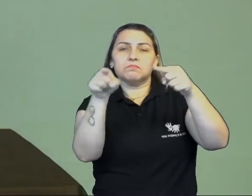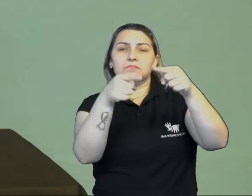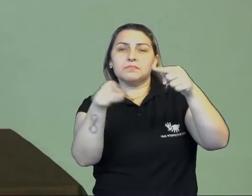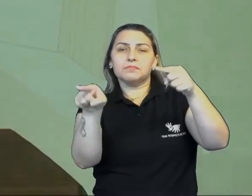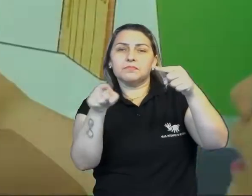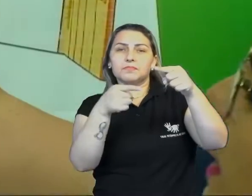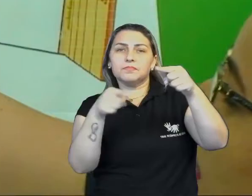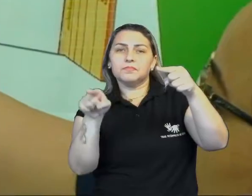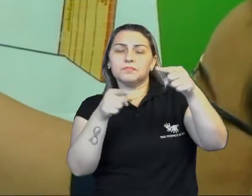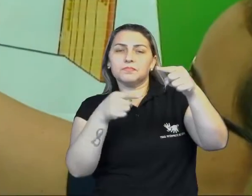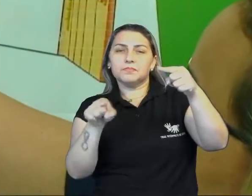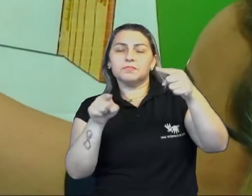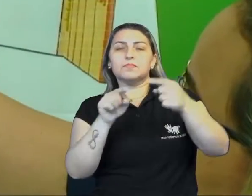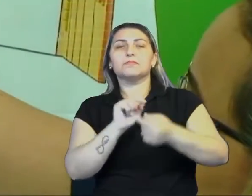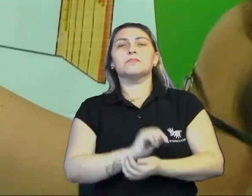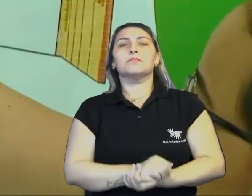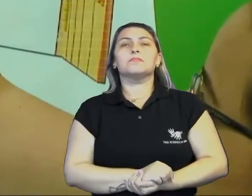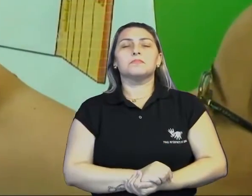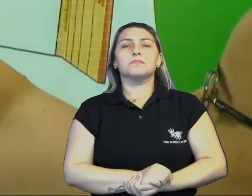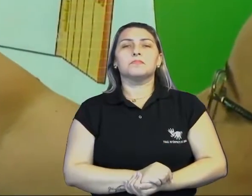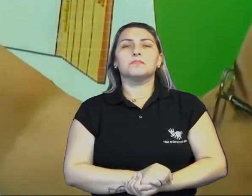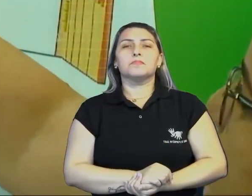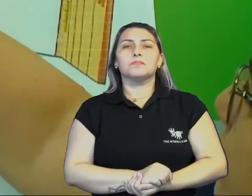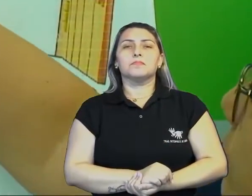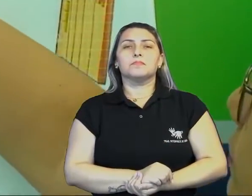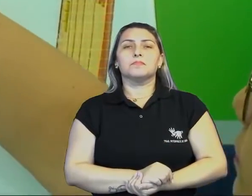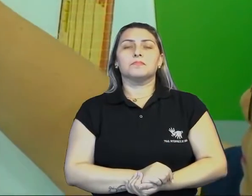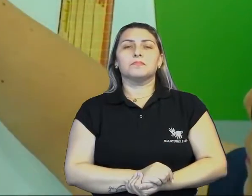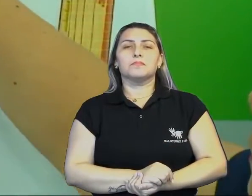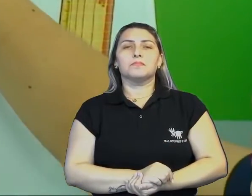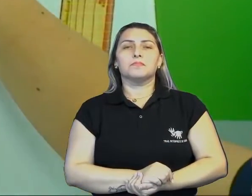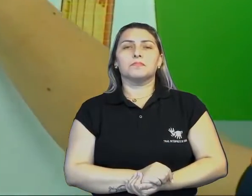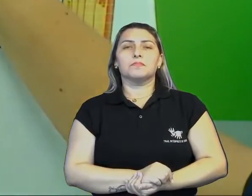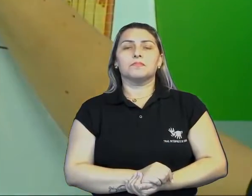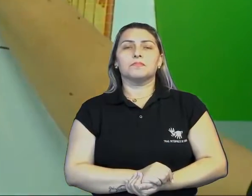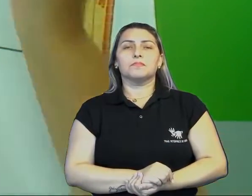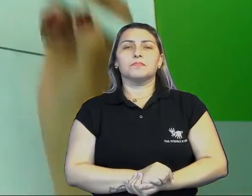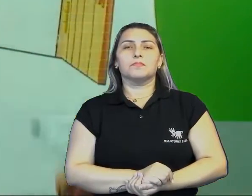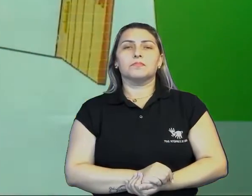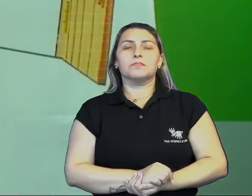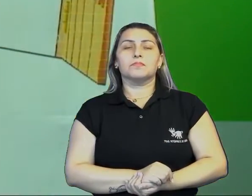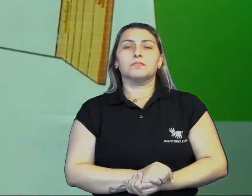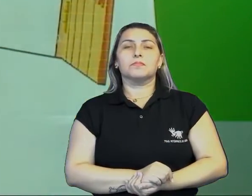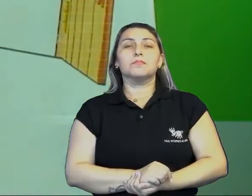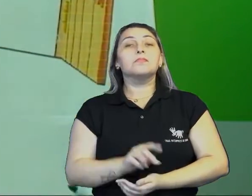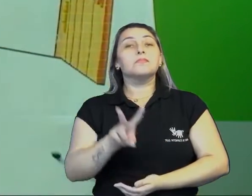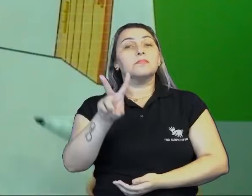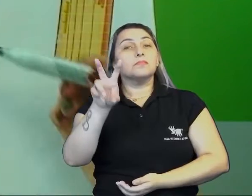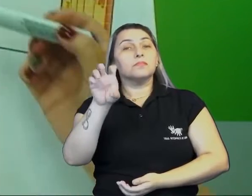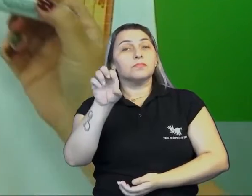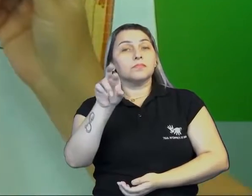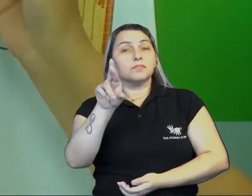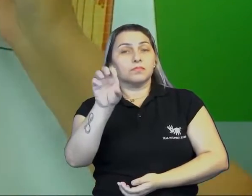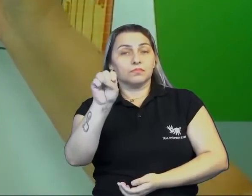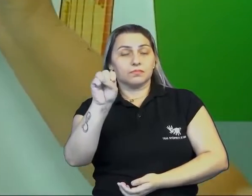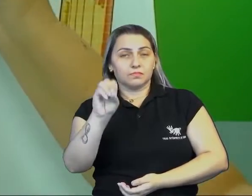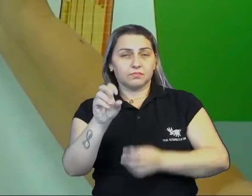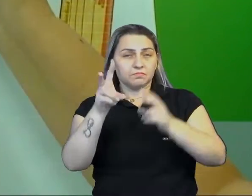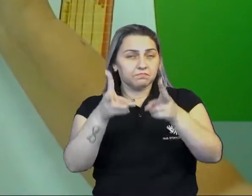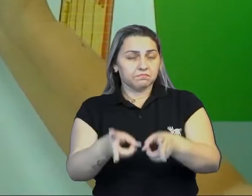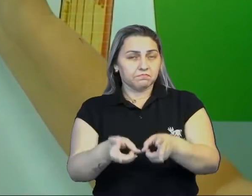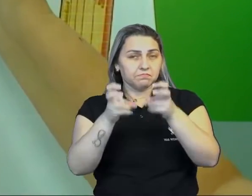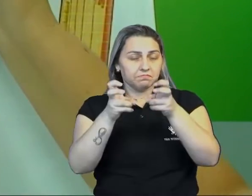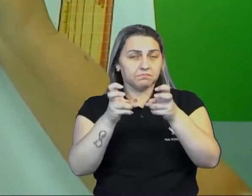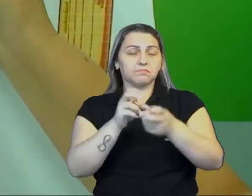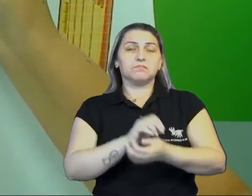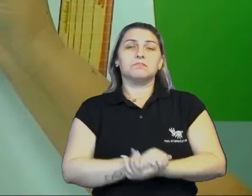olha só. Cada linhazinha dessa se chama de verso. Você observa que